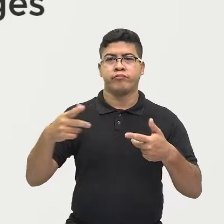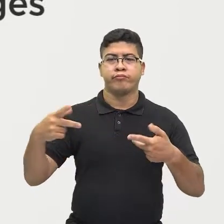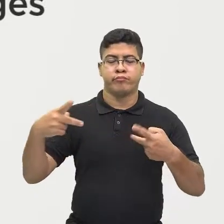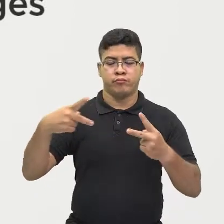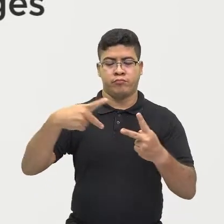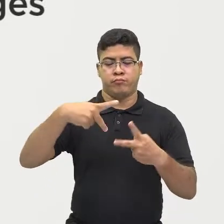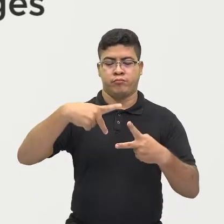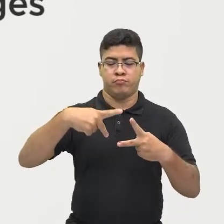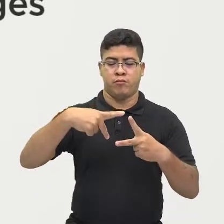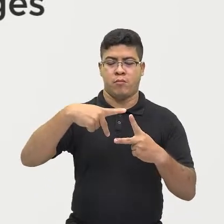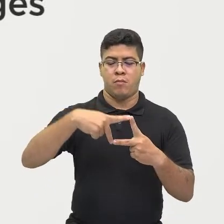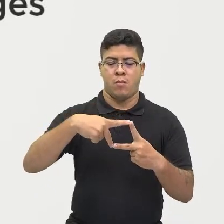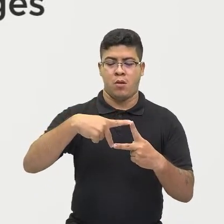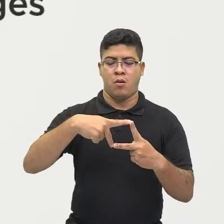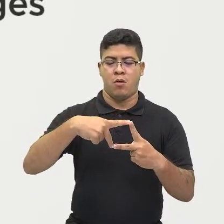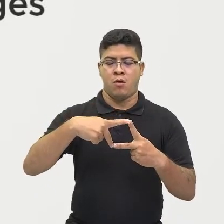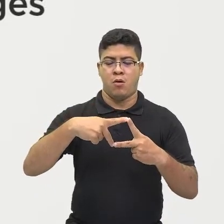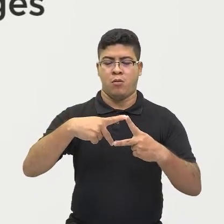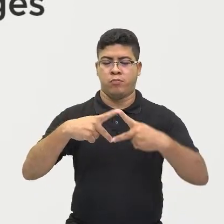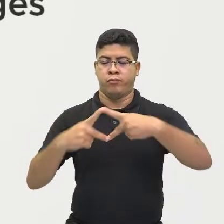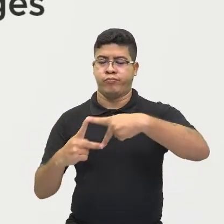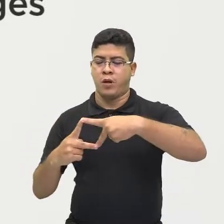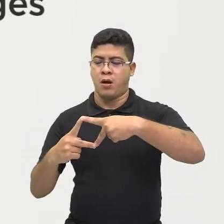de vários pontos, em várias